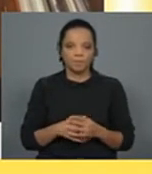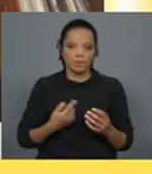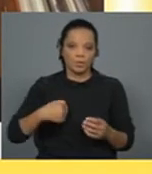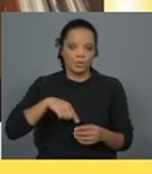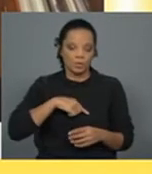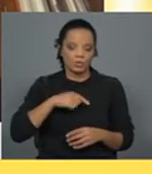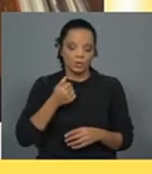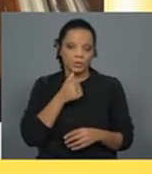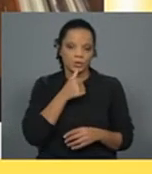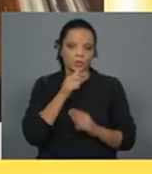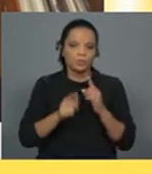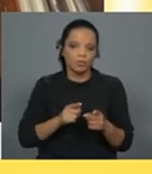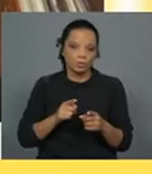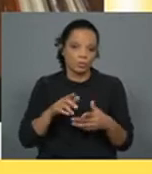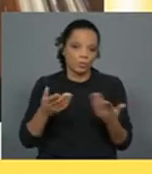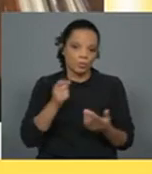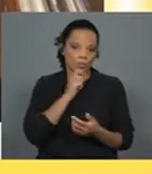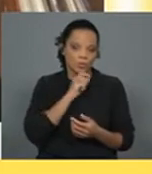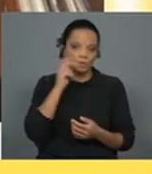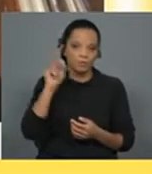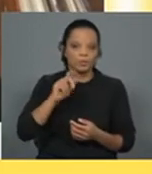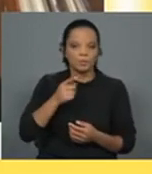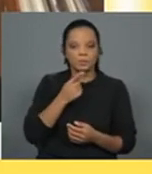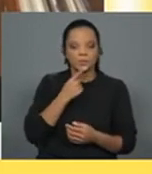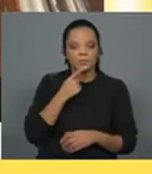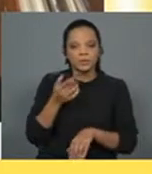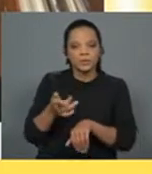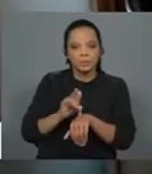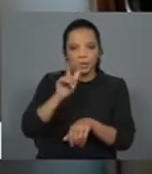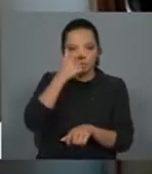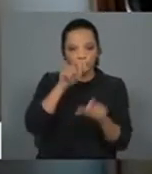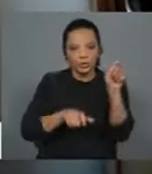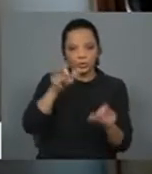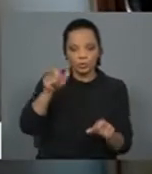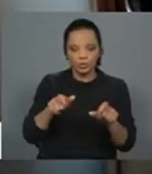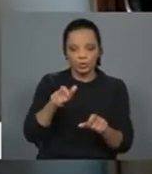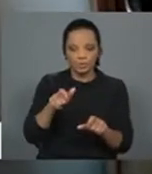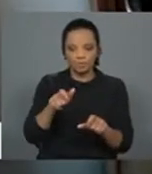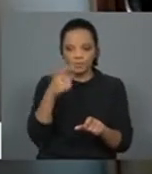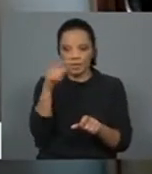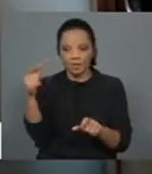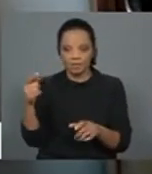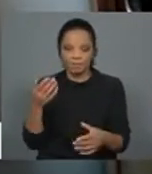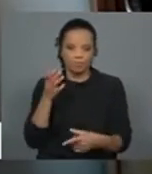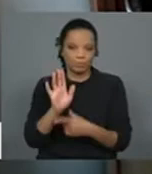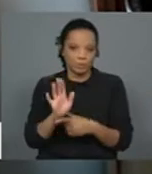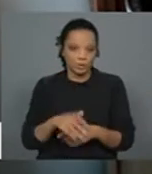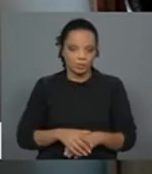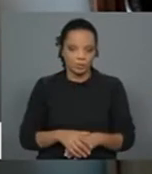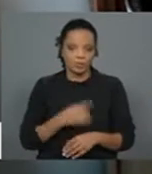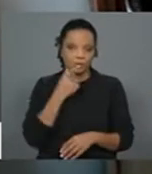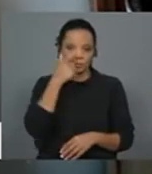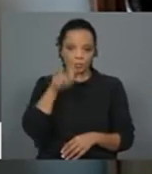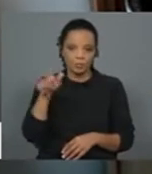que temos feito, ou que se pode também fazer, é perceber a sensibilidade que essas pessoas têm. Por exemplo, quando eu digo que as pessoas